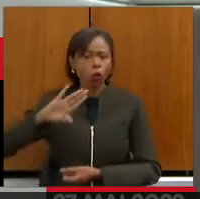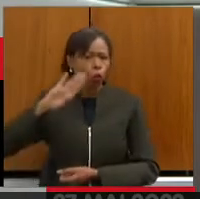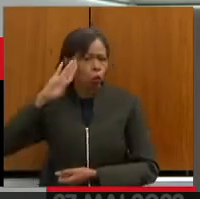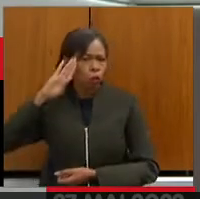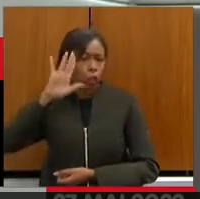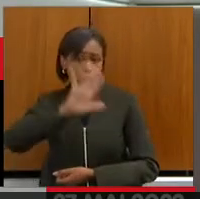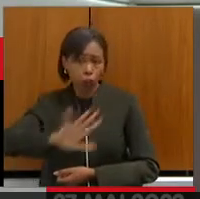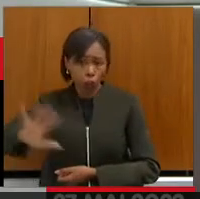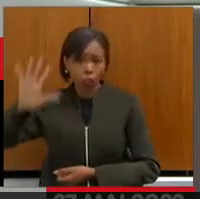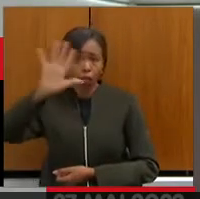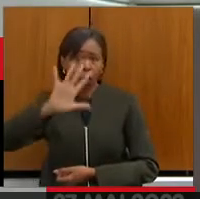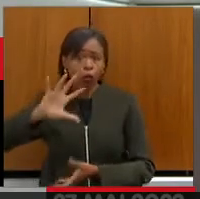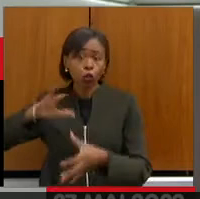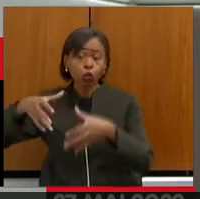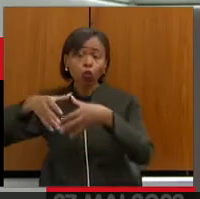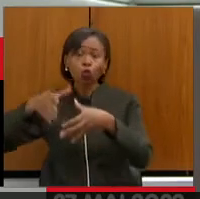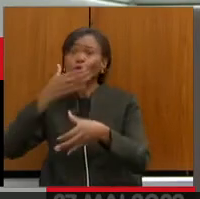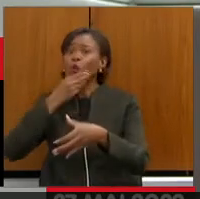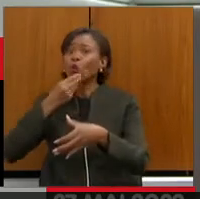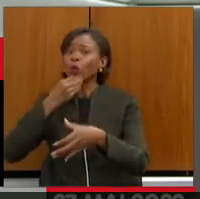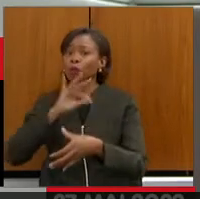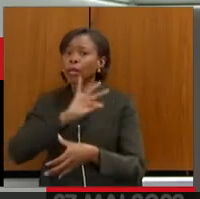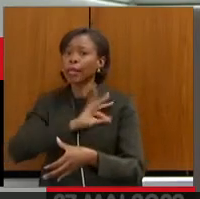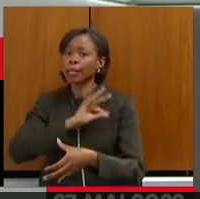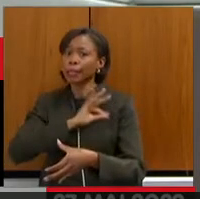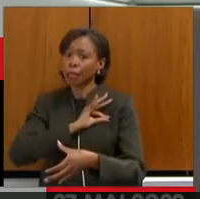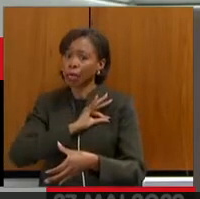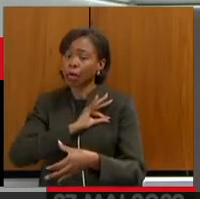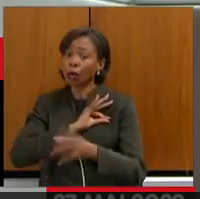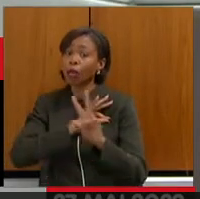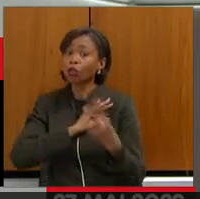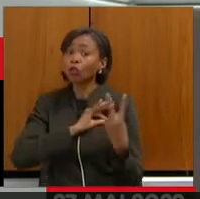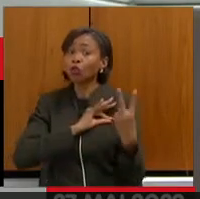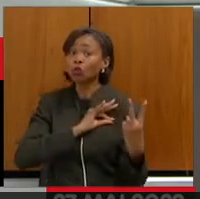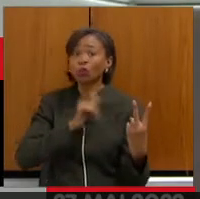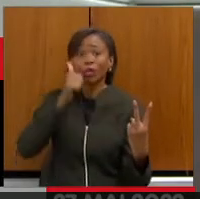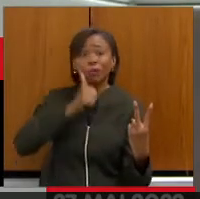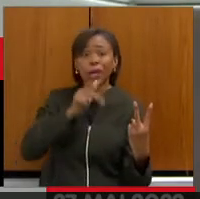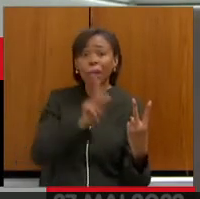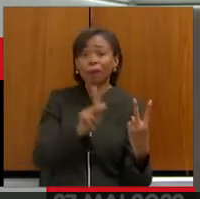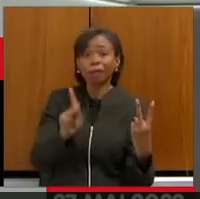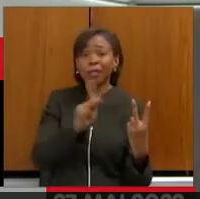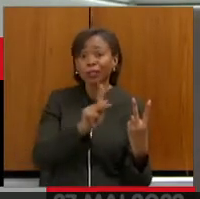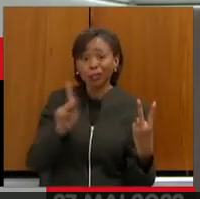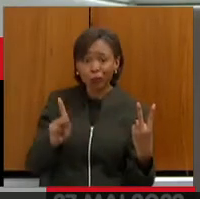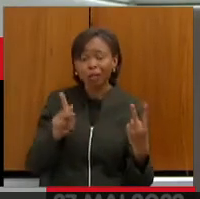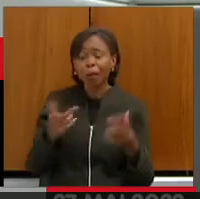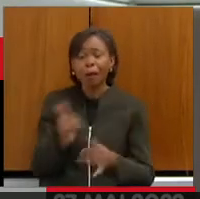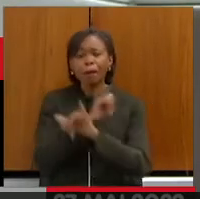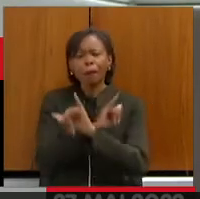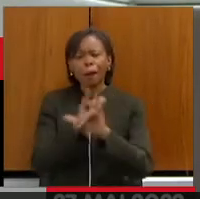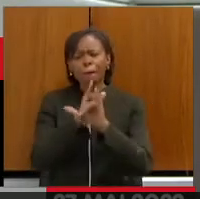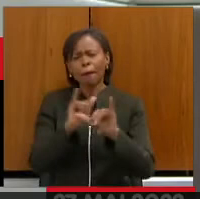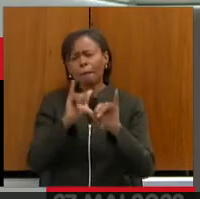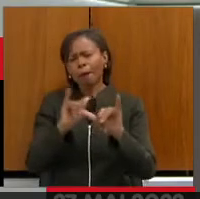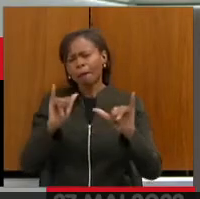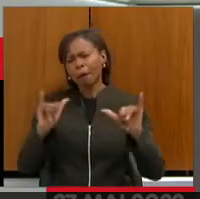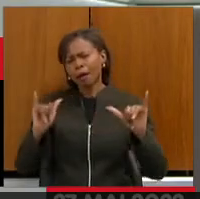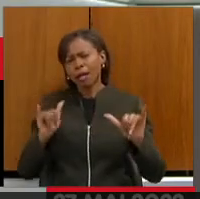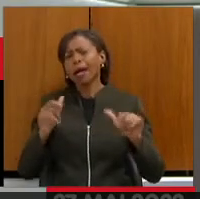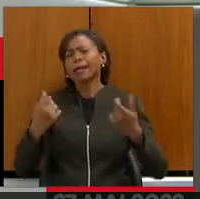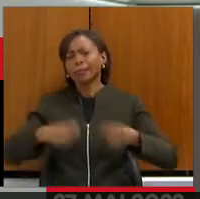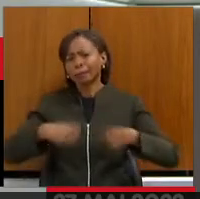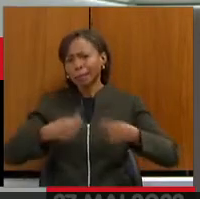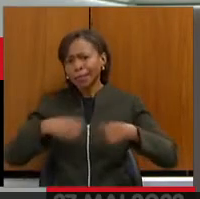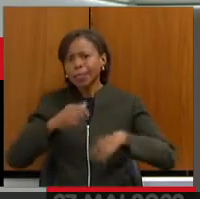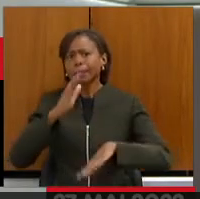composta por homens policiais militares e por duas professoras para poder falar sobre as necessidades da mulher